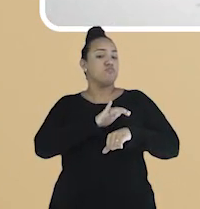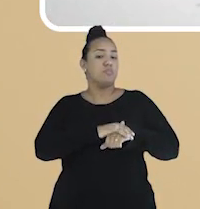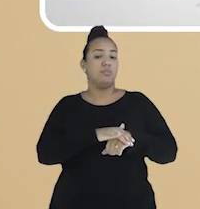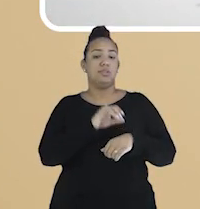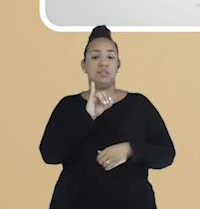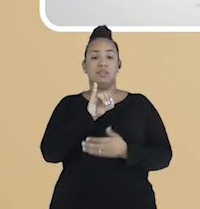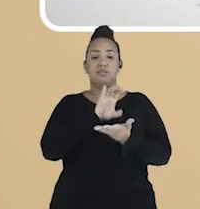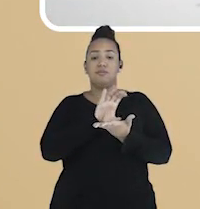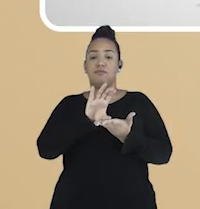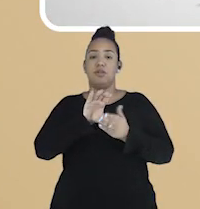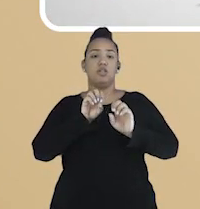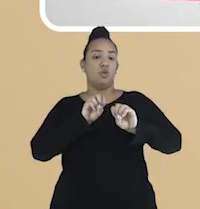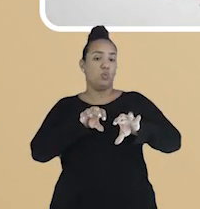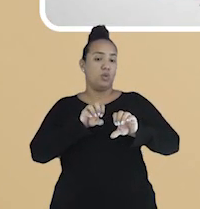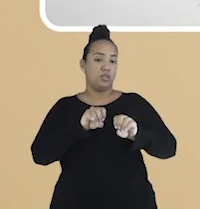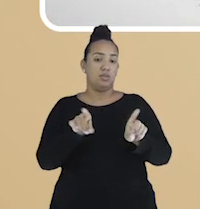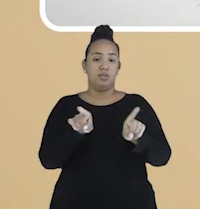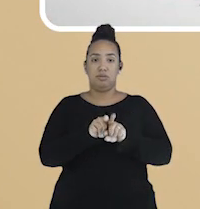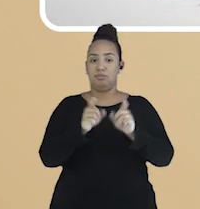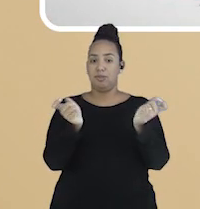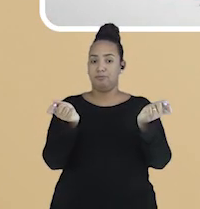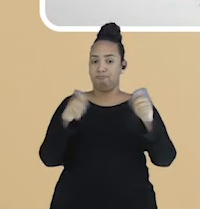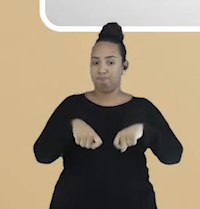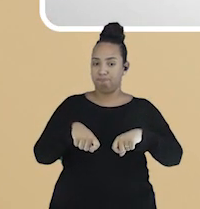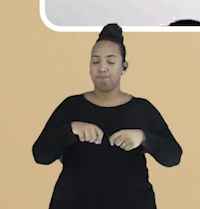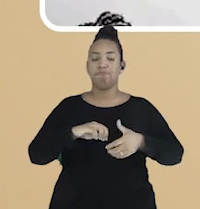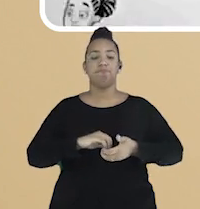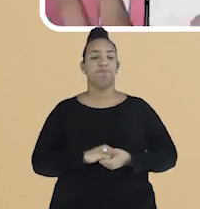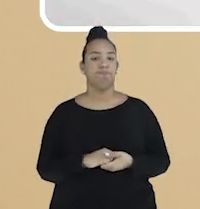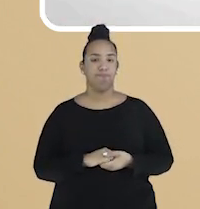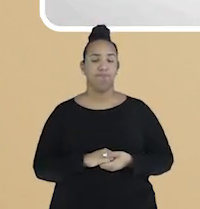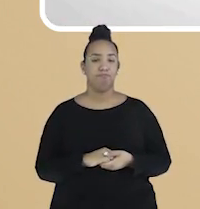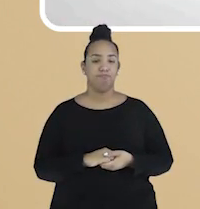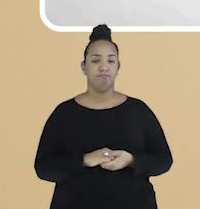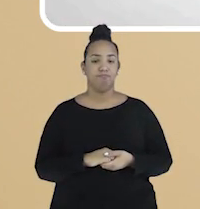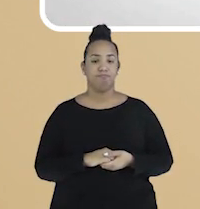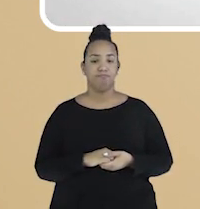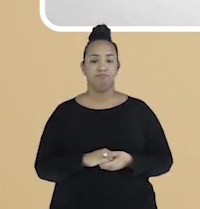quando investem em sua educação e capacitação.